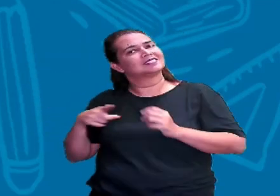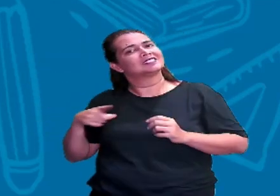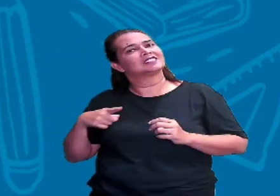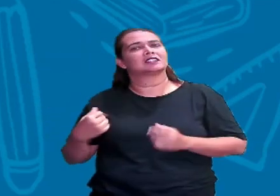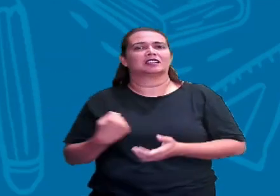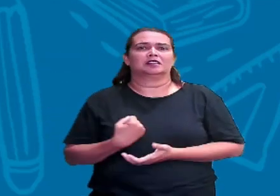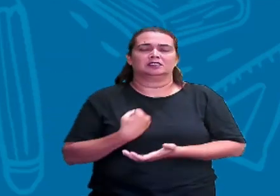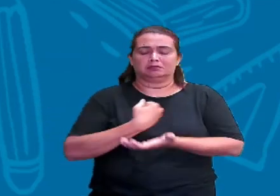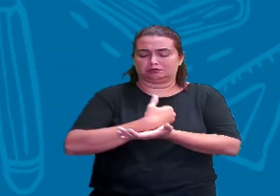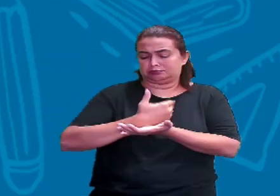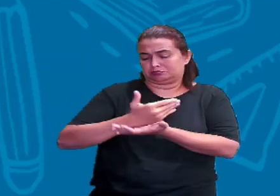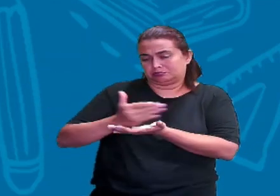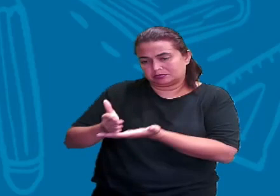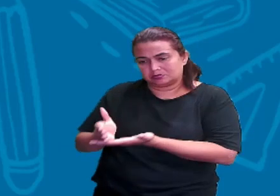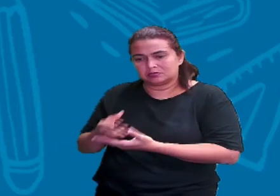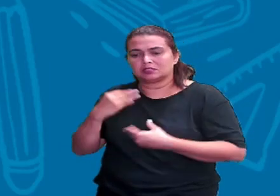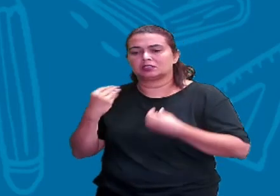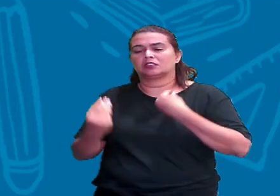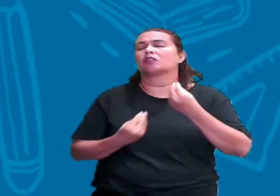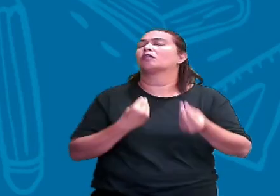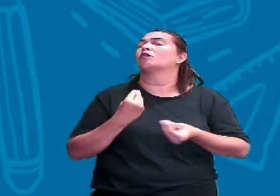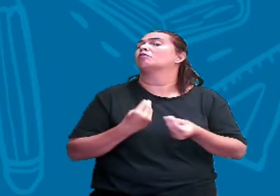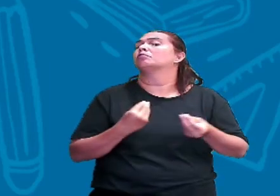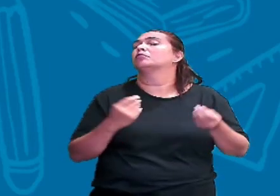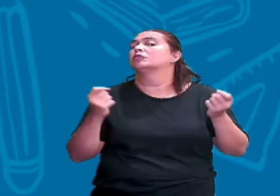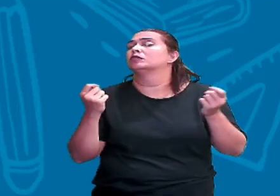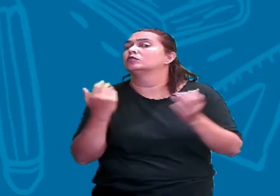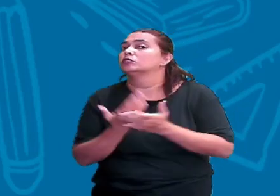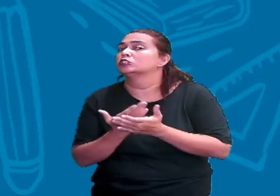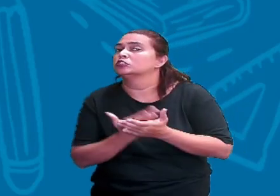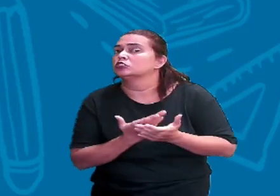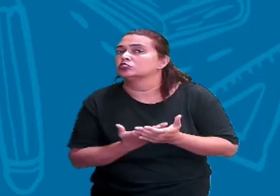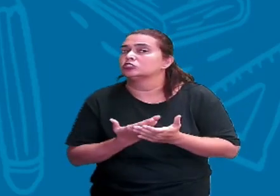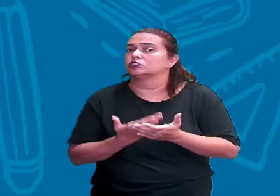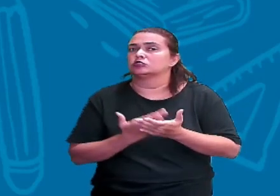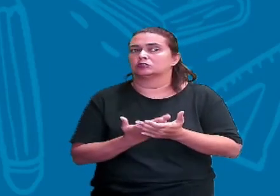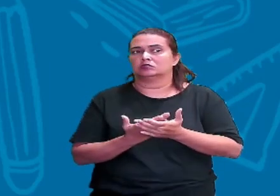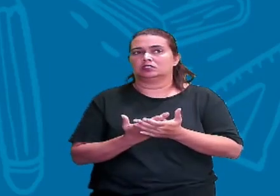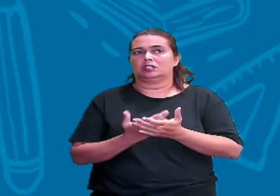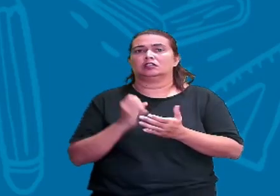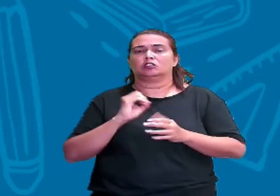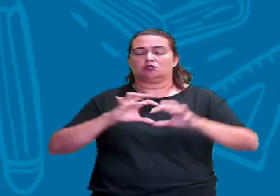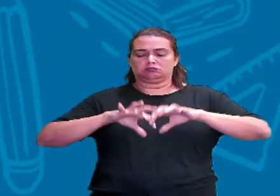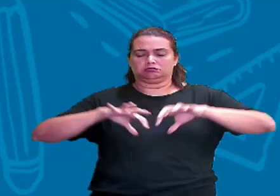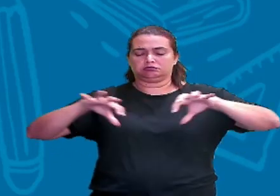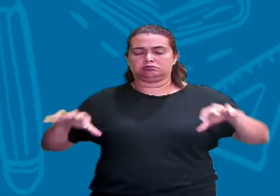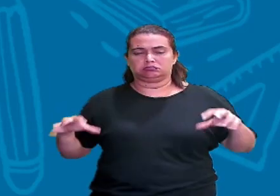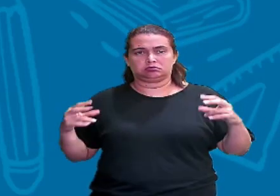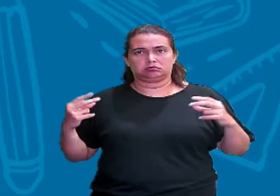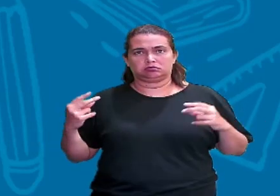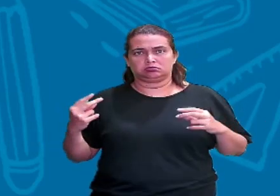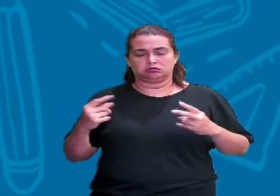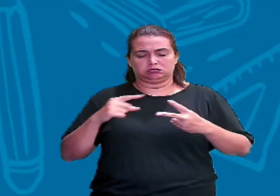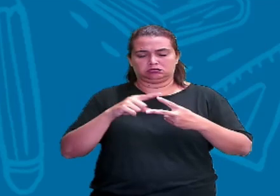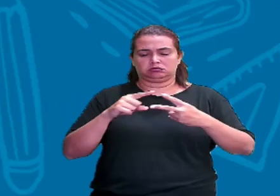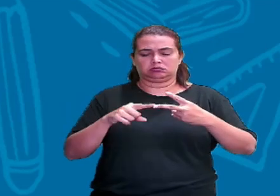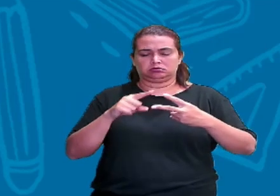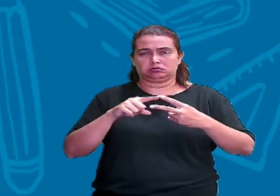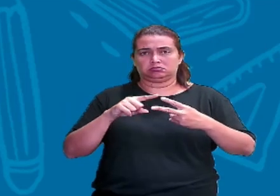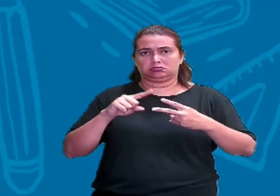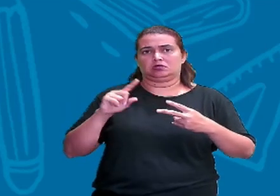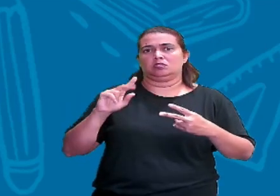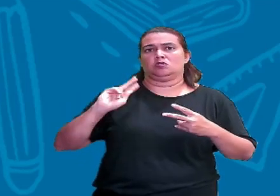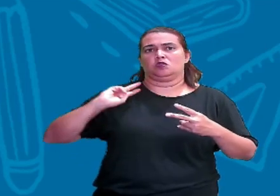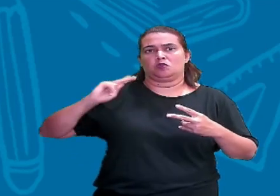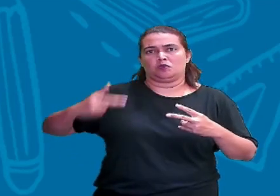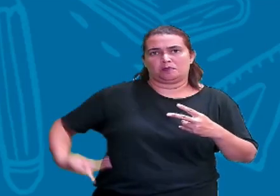da geografia ainda de diversas maneiras, né? De outras maneiras. A gente não só divide a geografia em física e humana, a gente